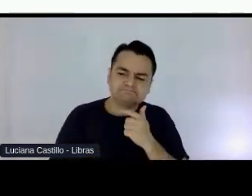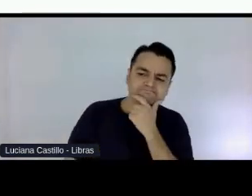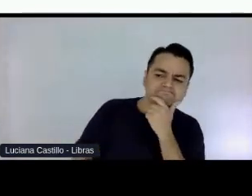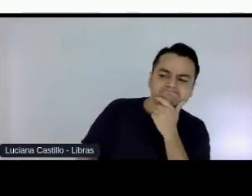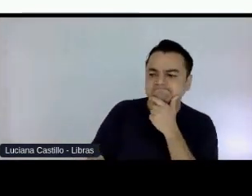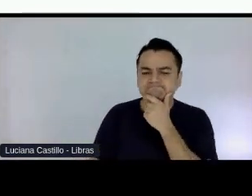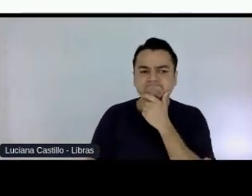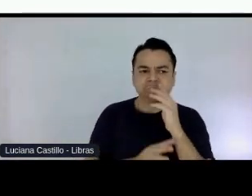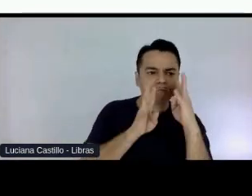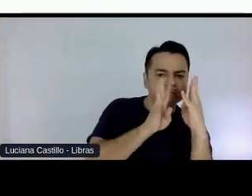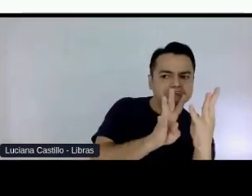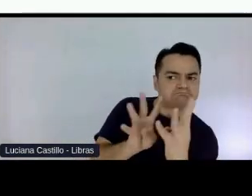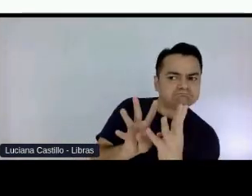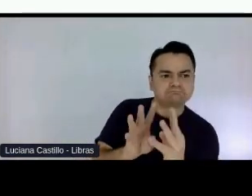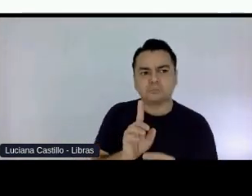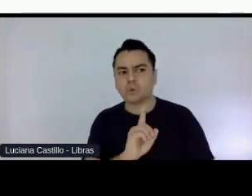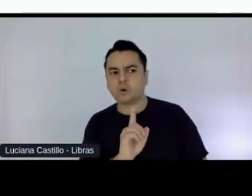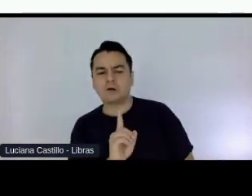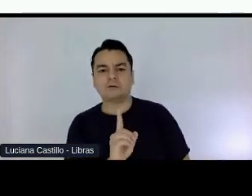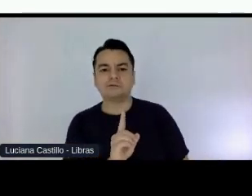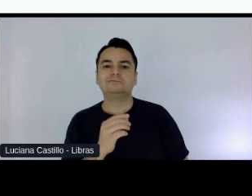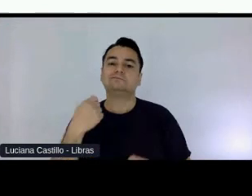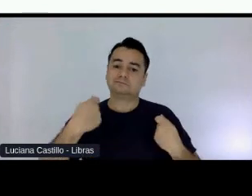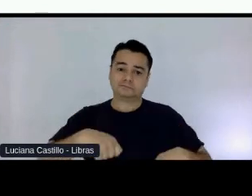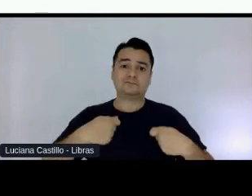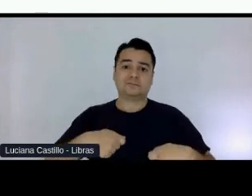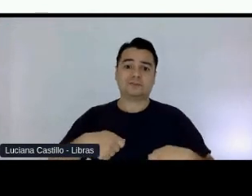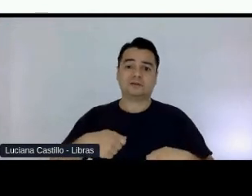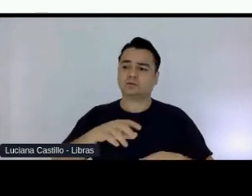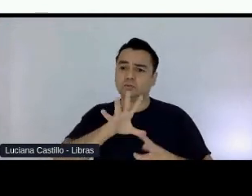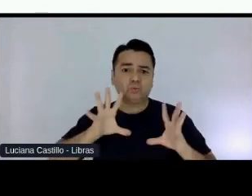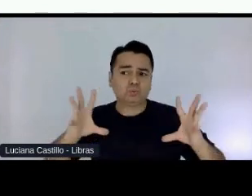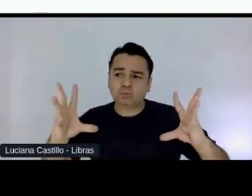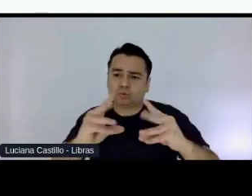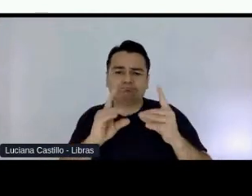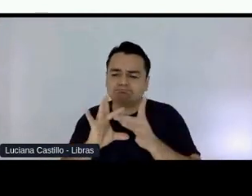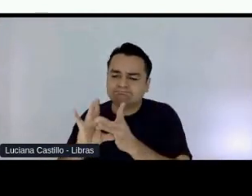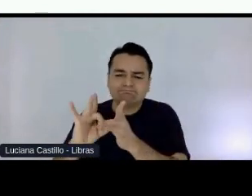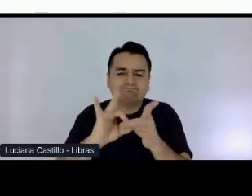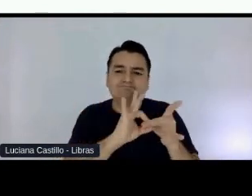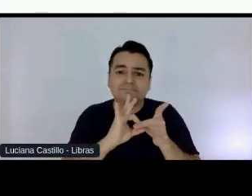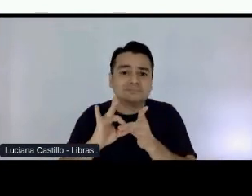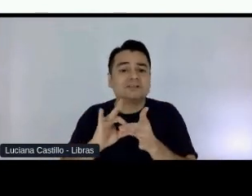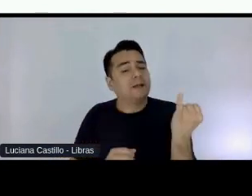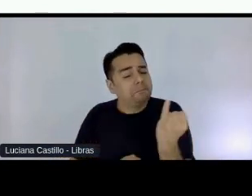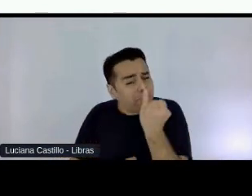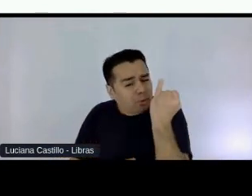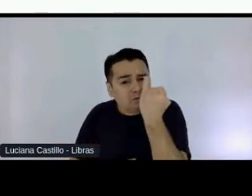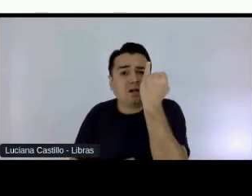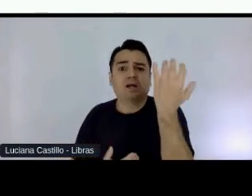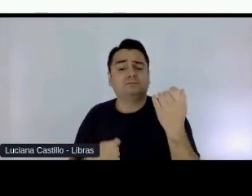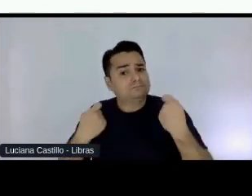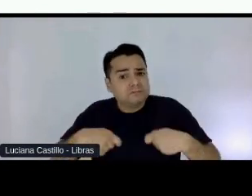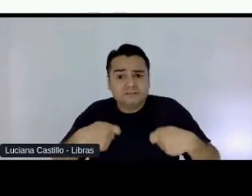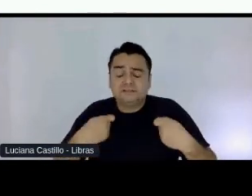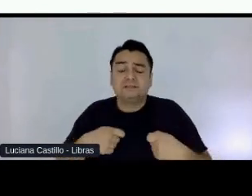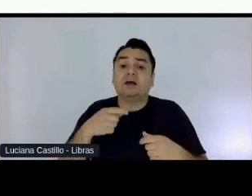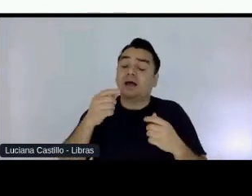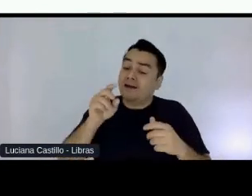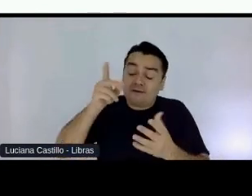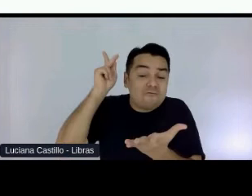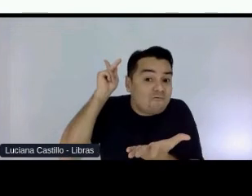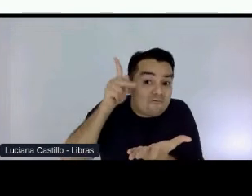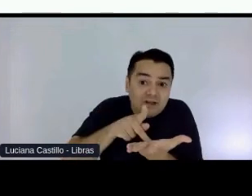tendo clareza, né, estão falando, estão contribuindo. Isso é extremamente importante para que a gente